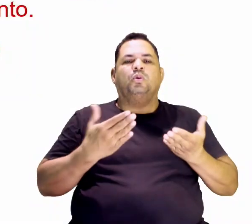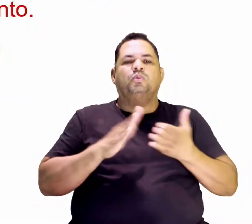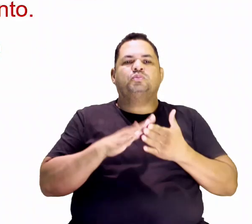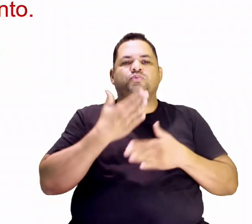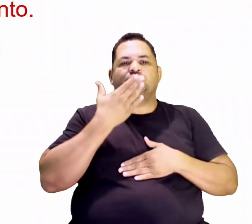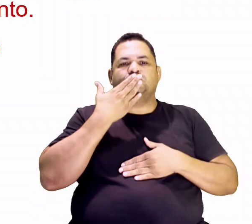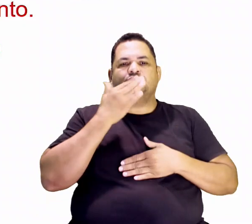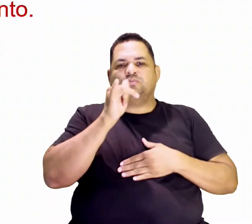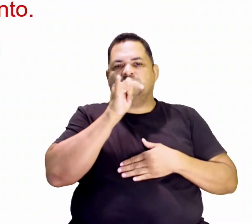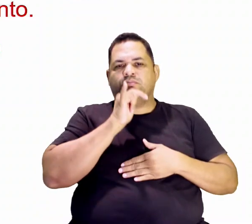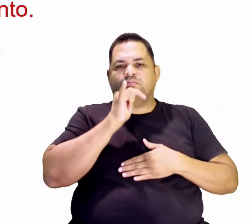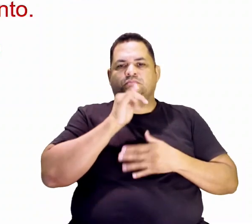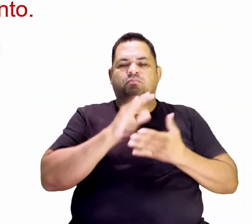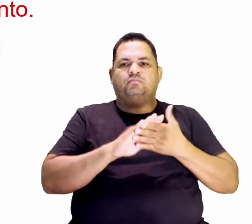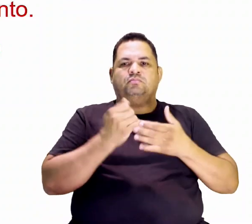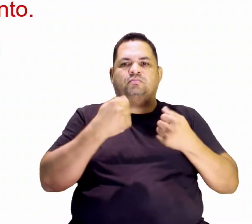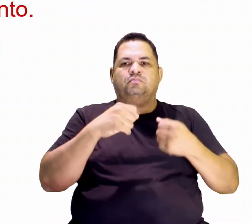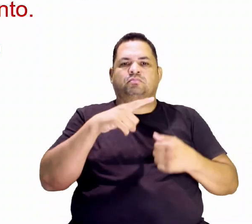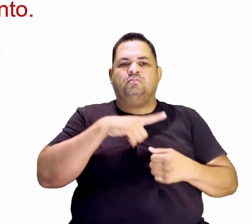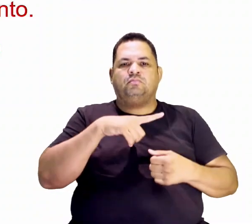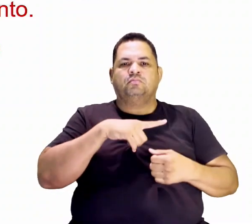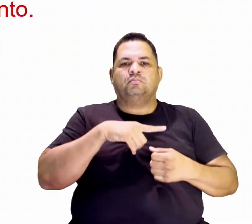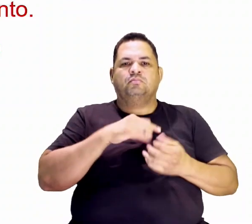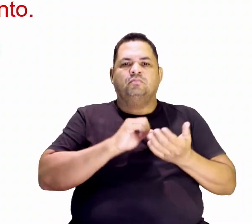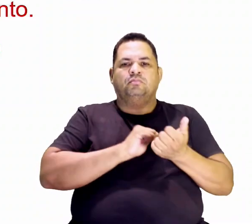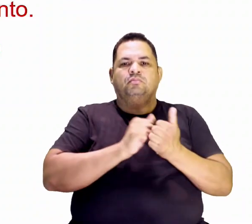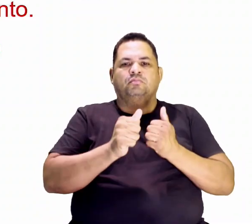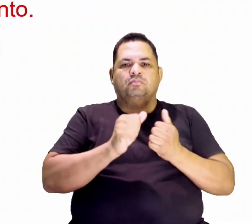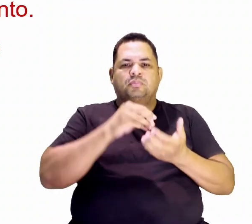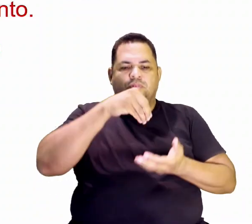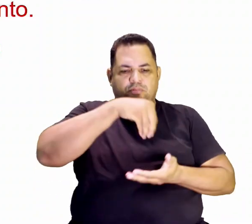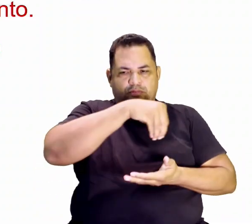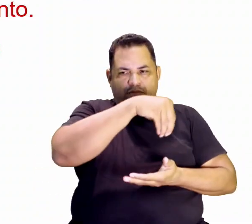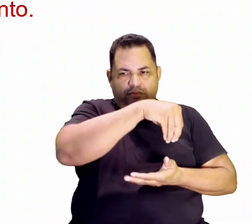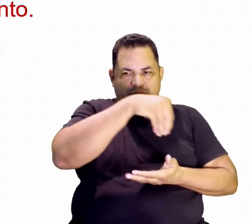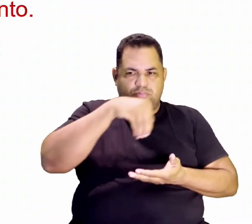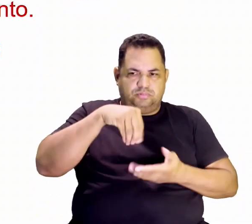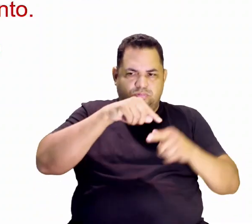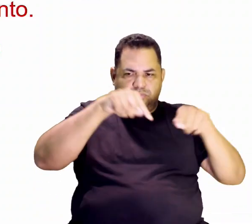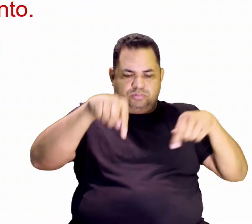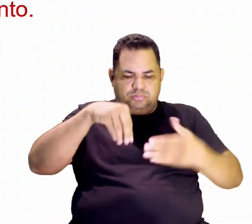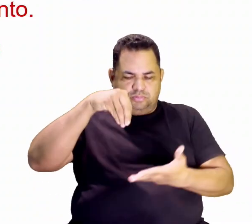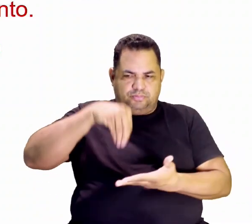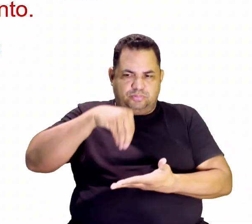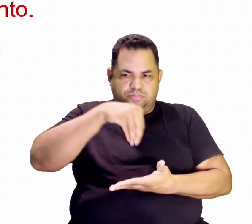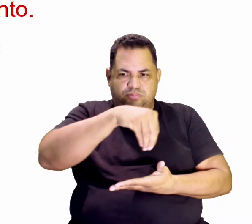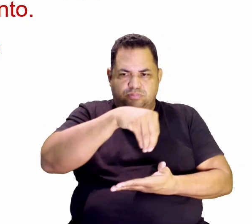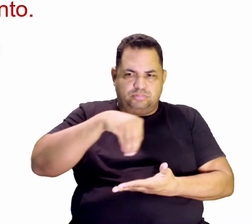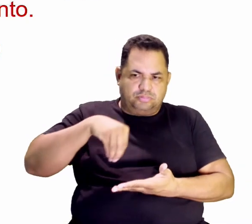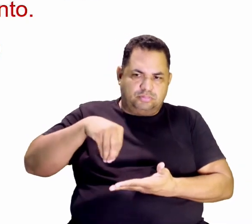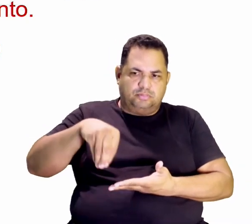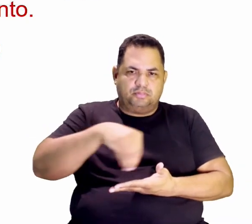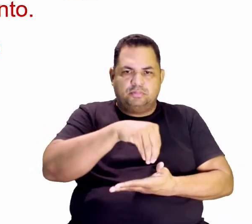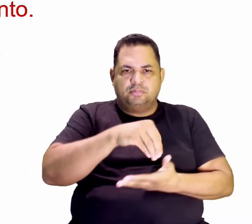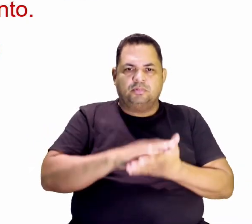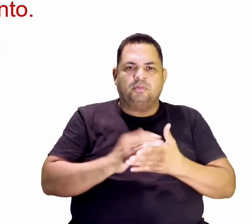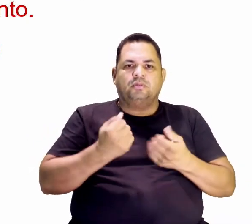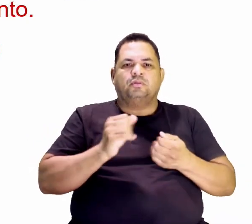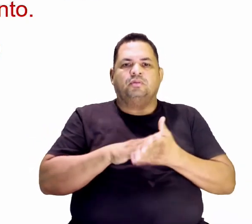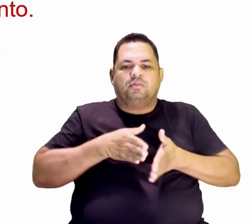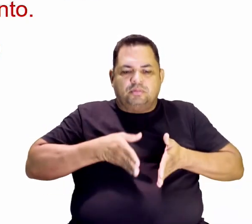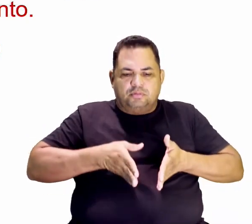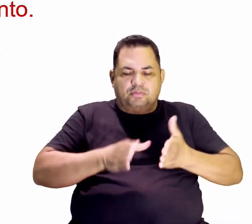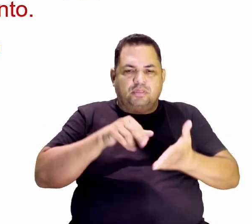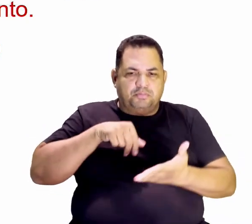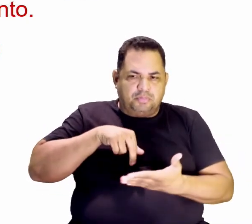prof? Eu posso ter atividade de jogos de xadrez de dama, posso trabalhar minha mente, por que não, né? Posso realizar trilha, a